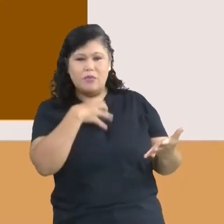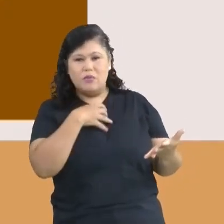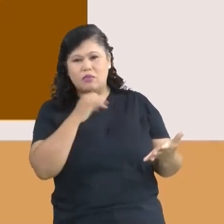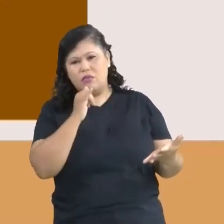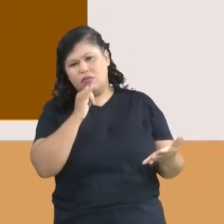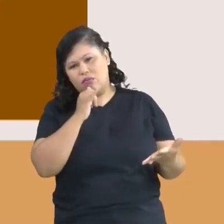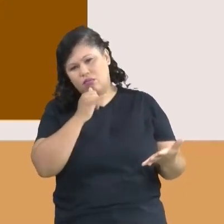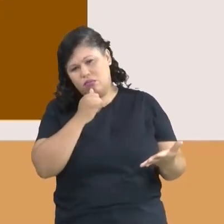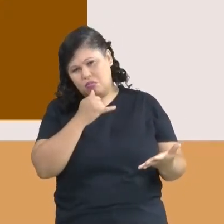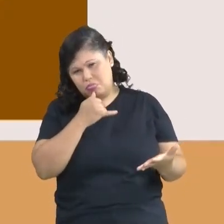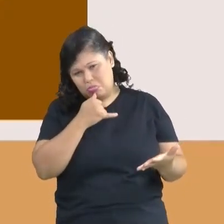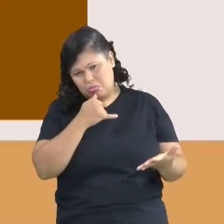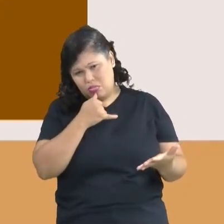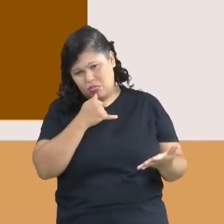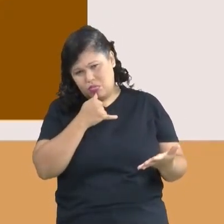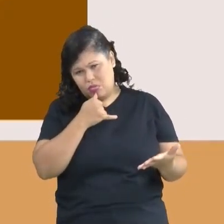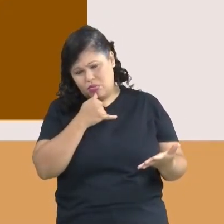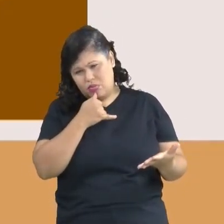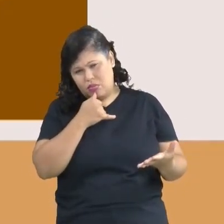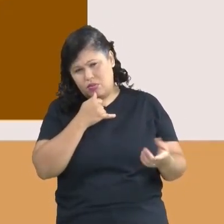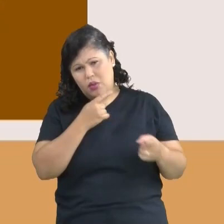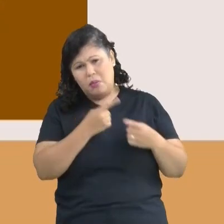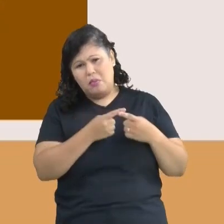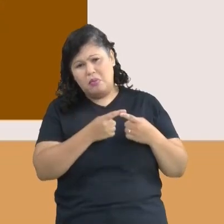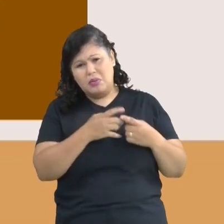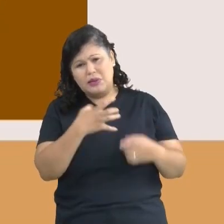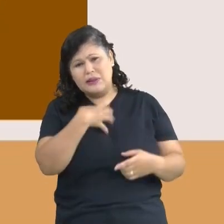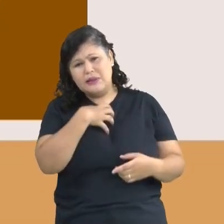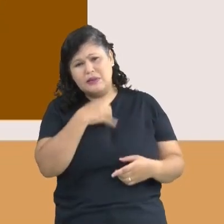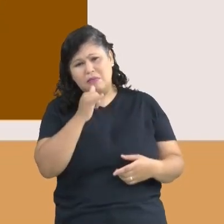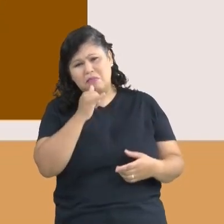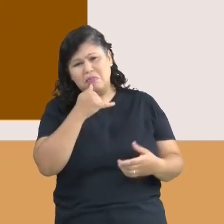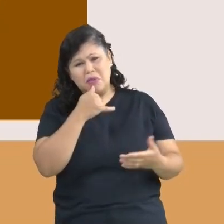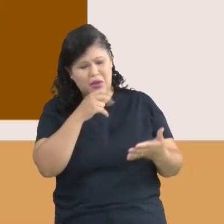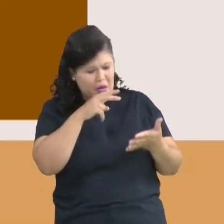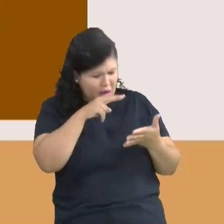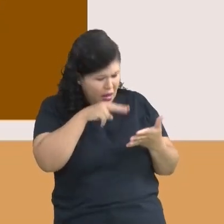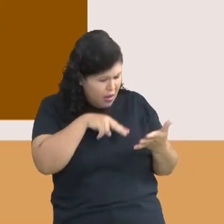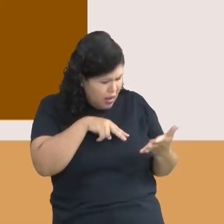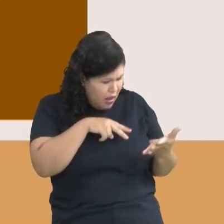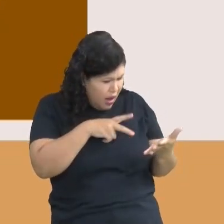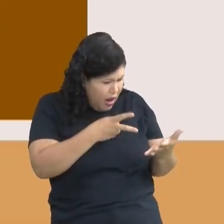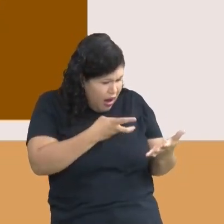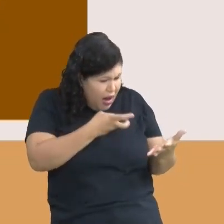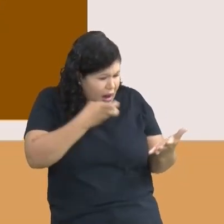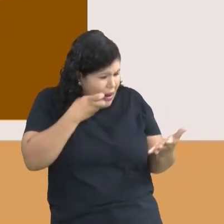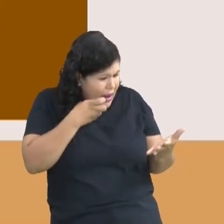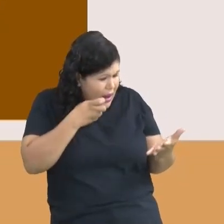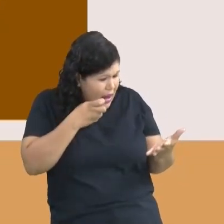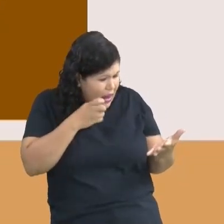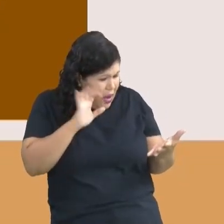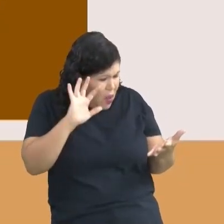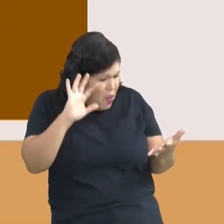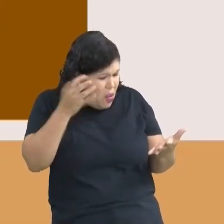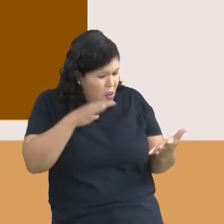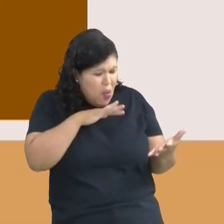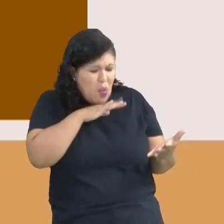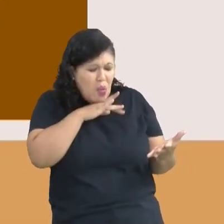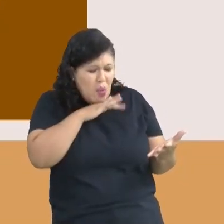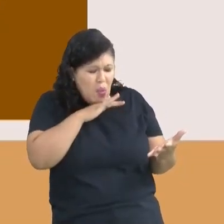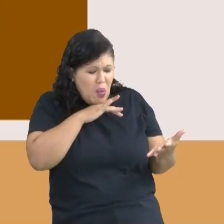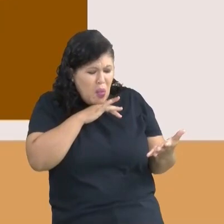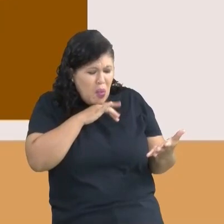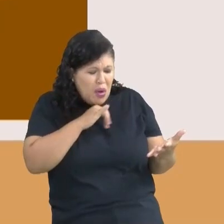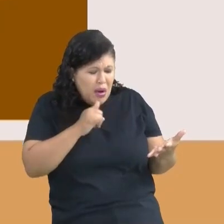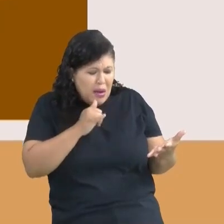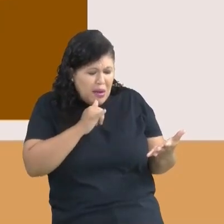também ficamos muito tristes ao ler um poema. Quando, por exemplo, nós vemos algo que não está certo, igual a raiva,